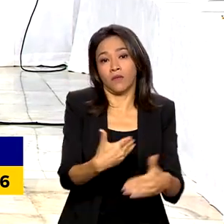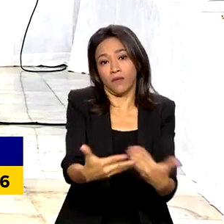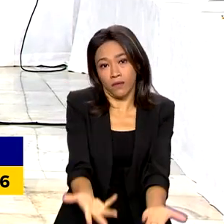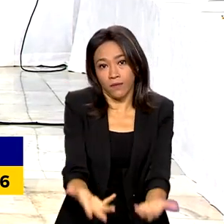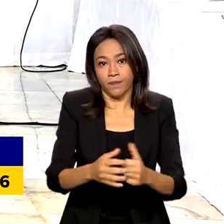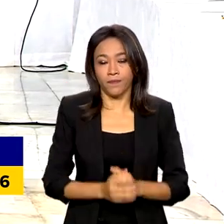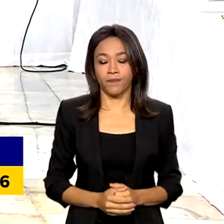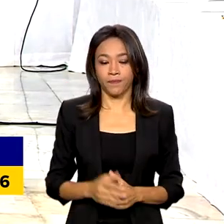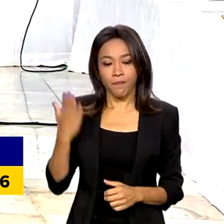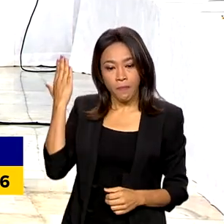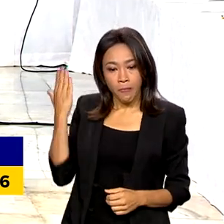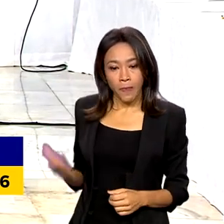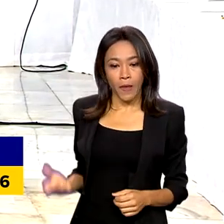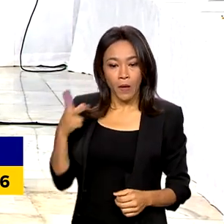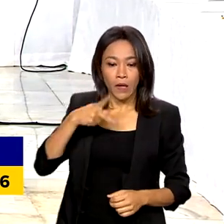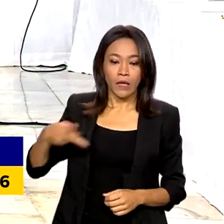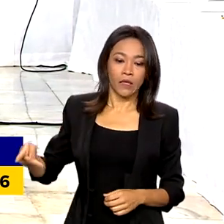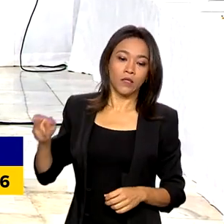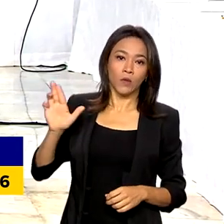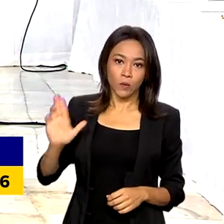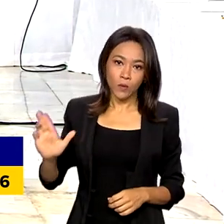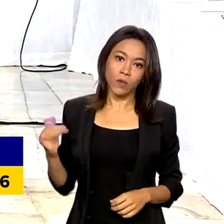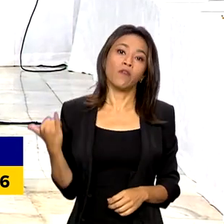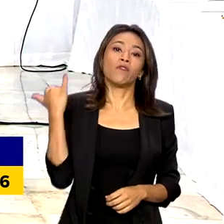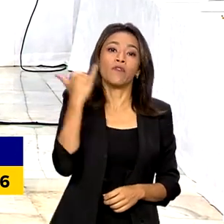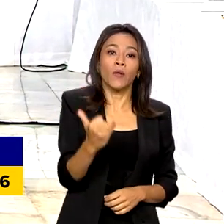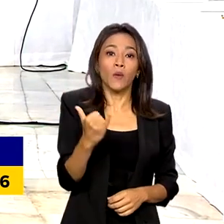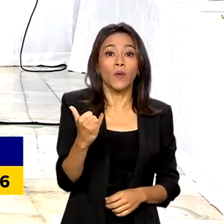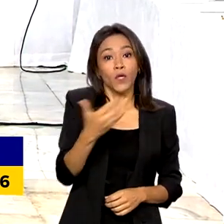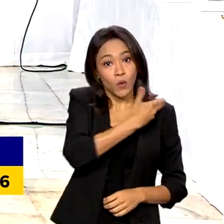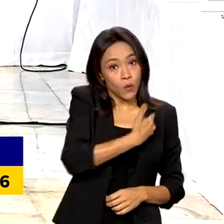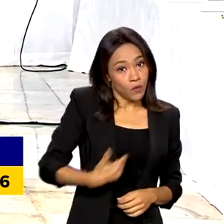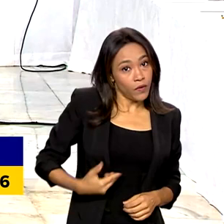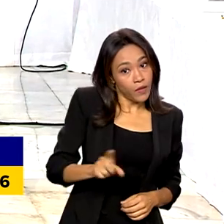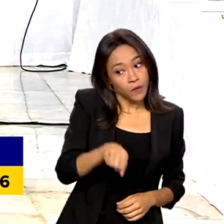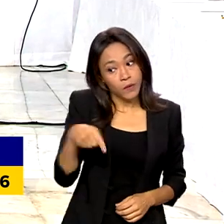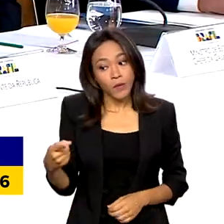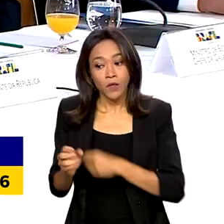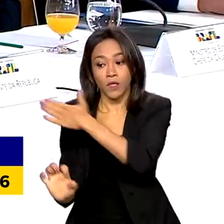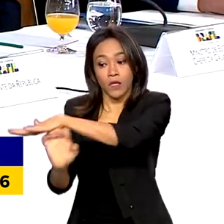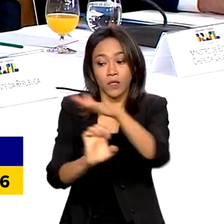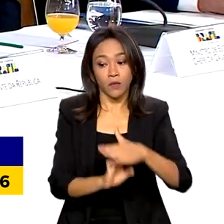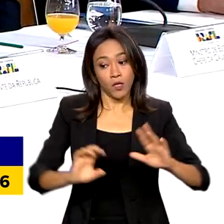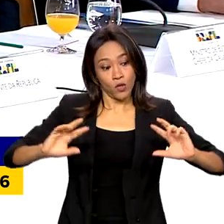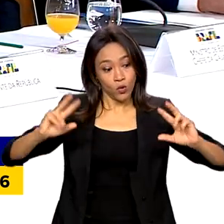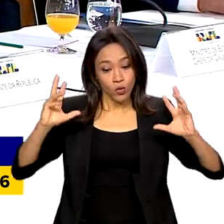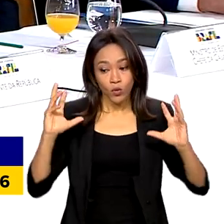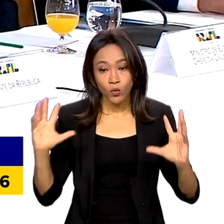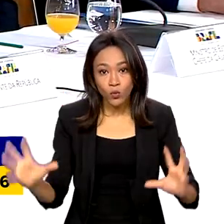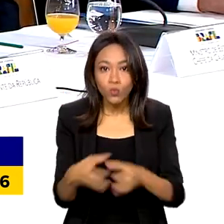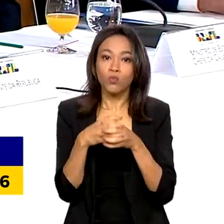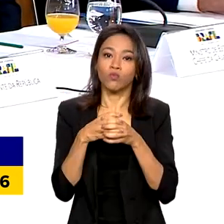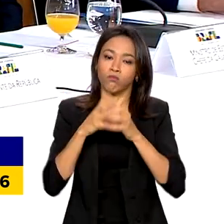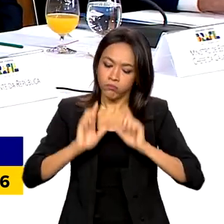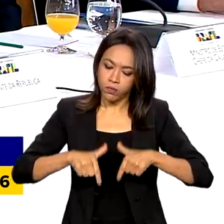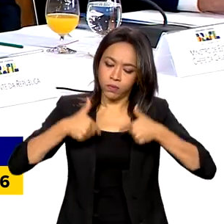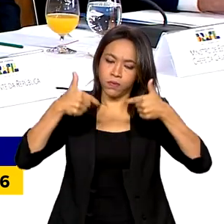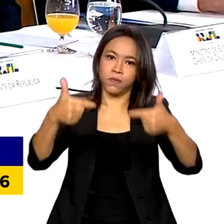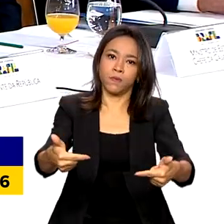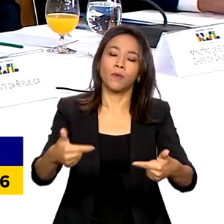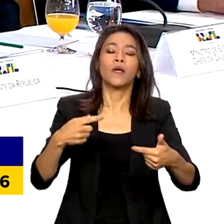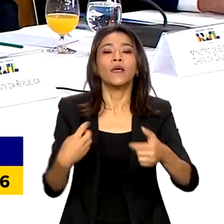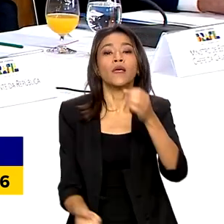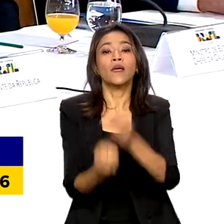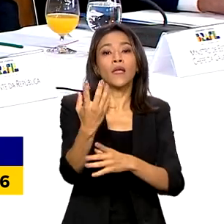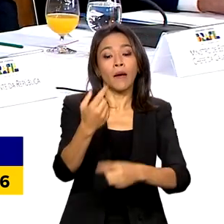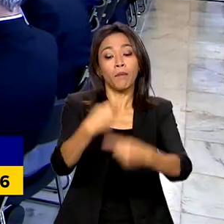presidente Luiz Inácio Lula da Silva disse que o Estado e o setor privado precisam caminhar juntos e que é preciso fazer políticas públicas para